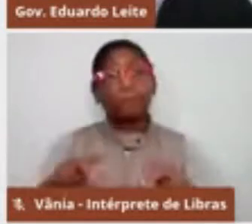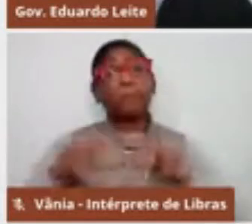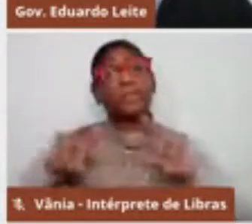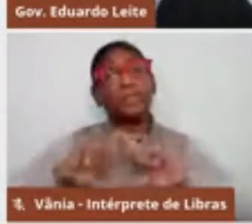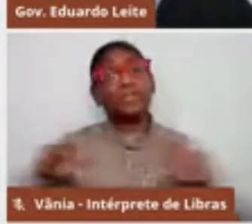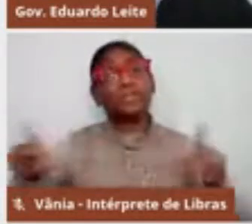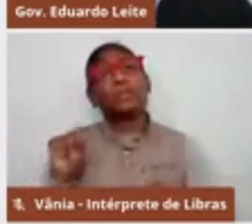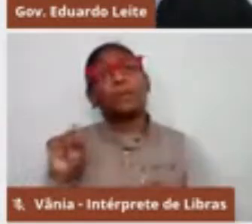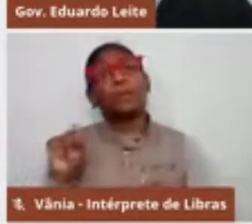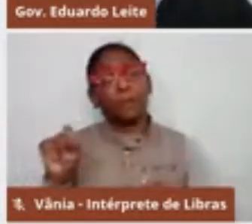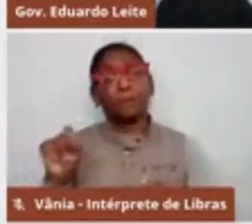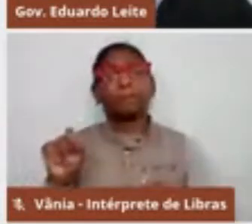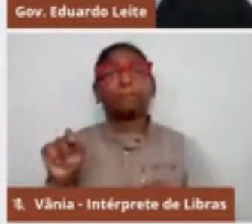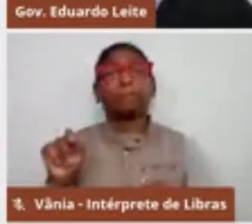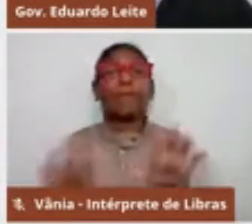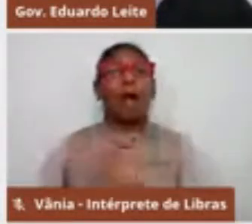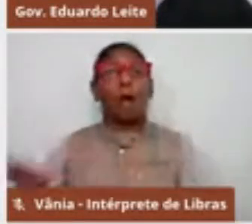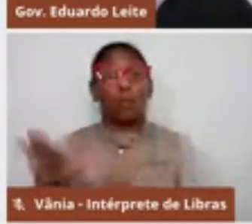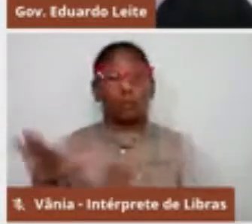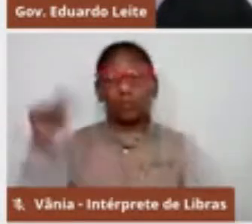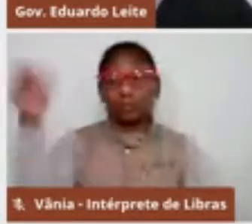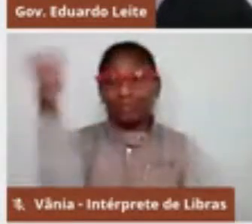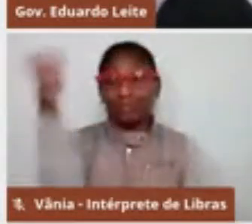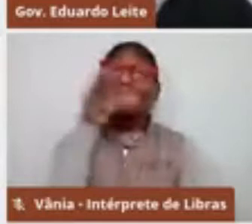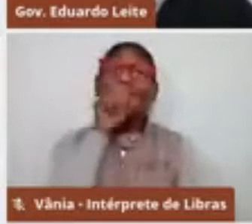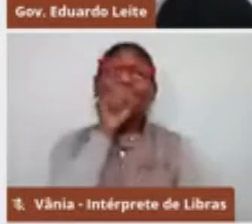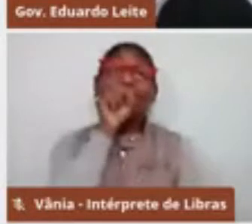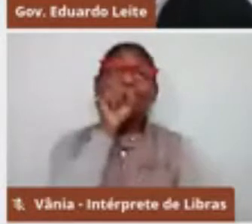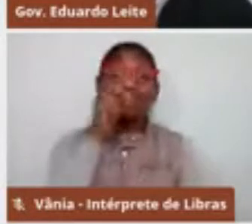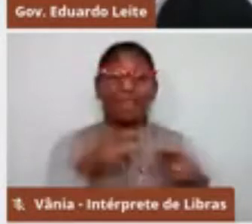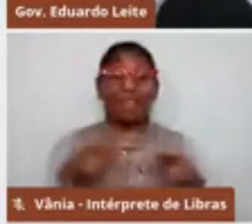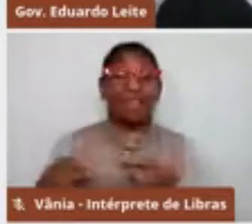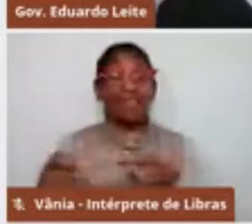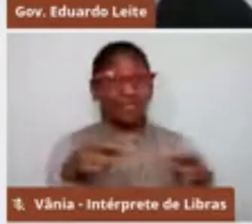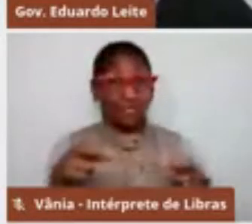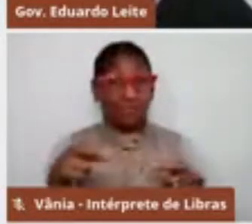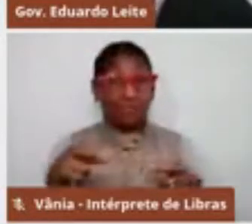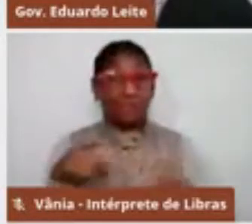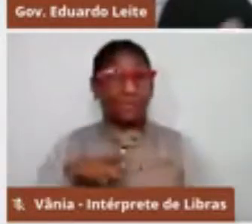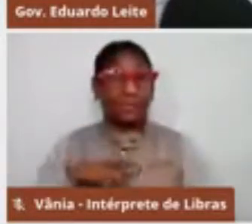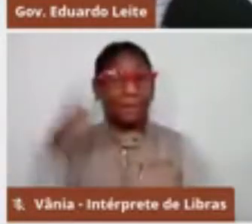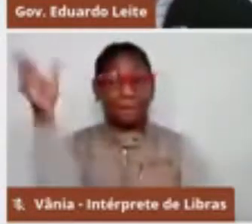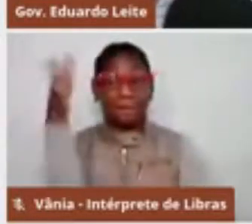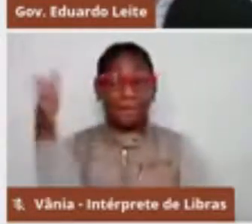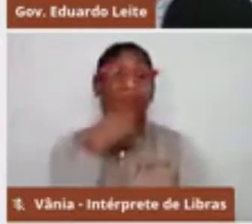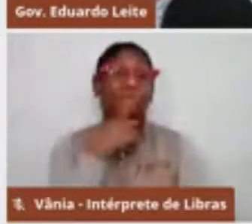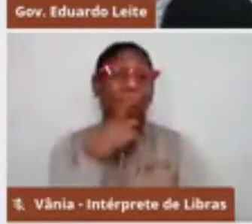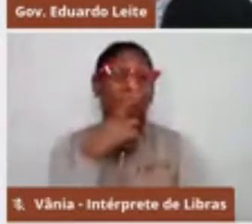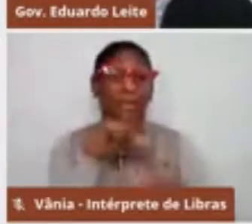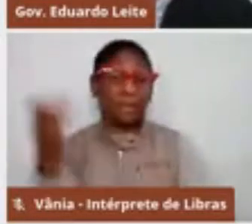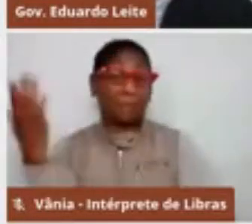é que municípios passíveis de adotar a bandeira laranja, nas regiões que estão em bandeira vermelha, né, nós tínhamos na semana